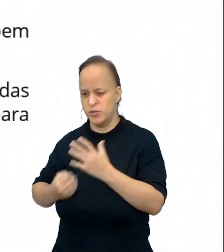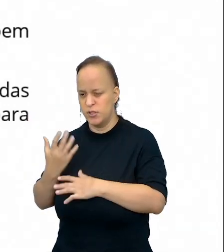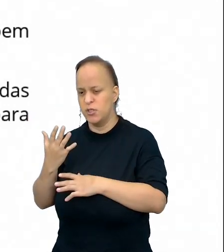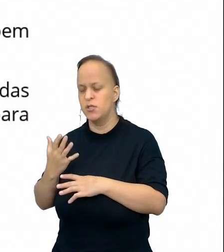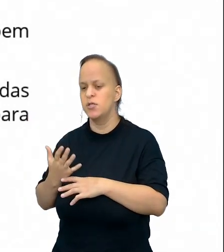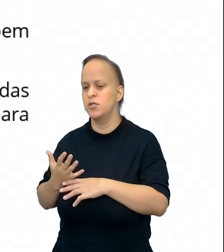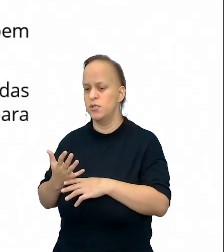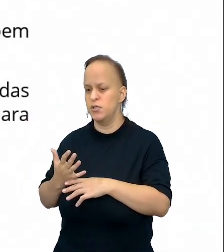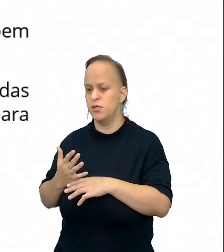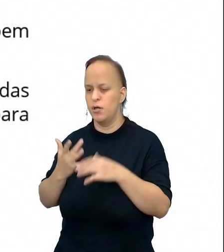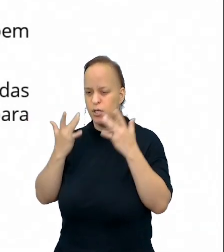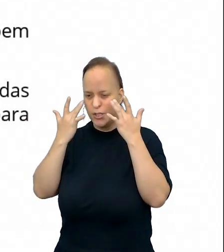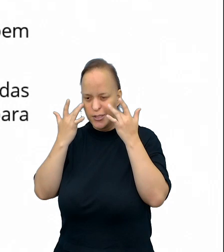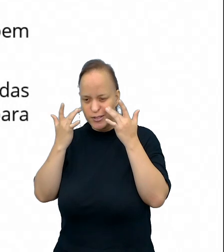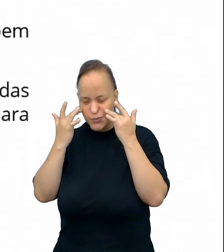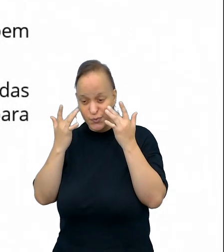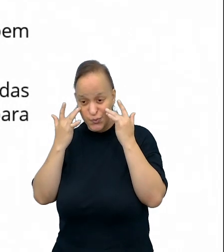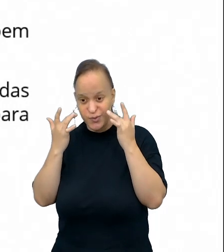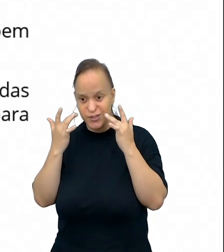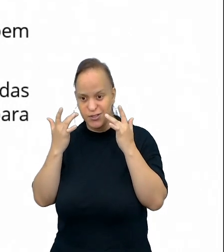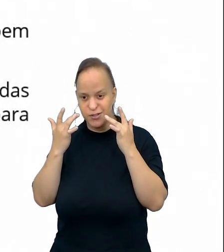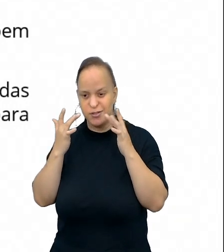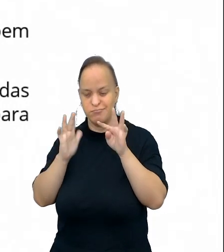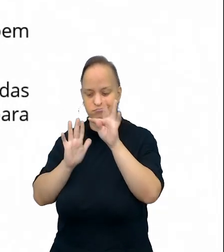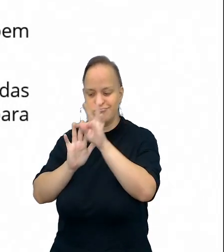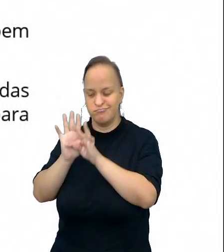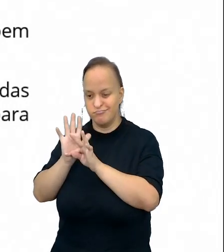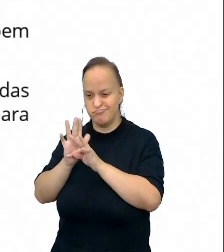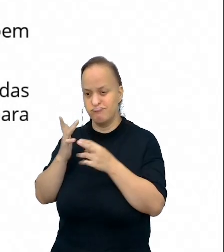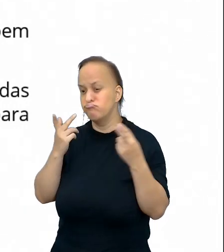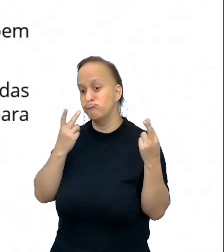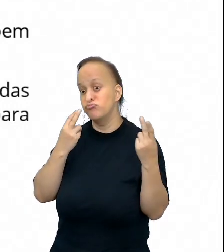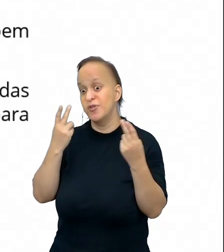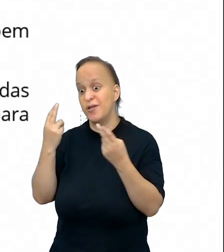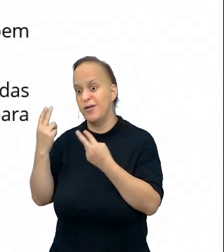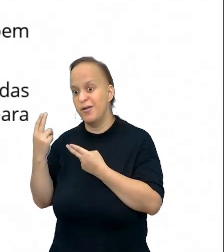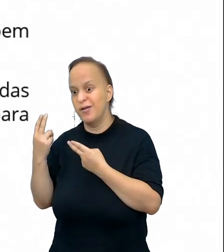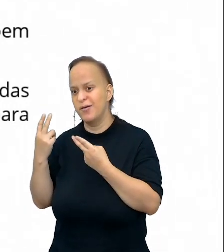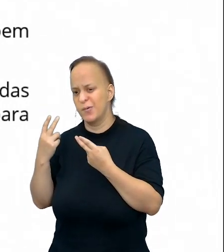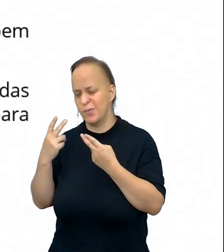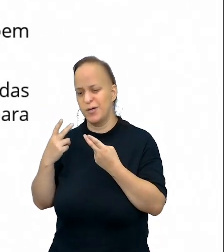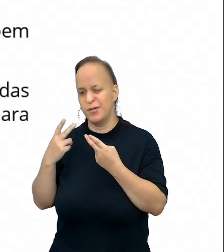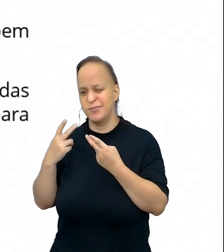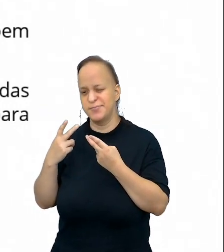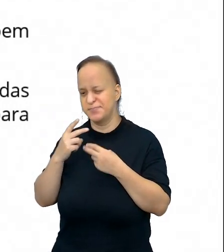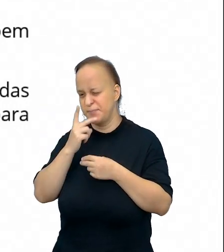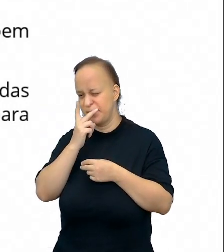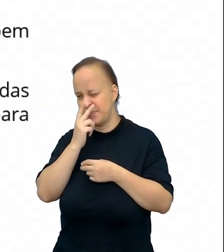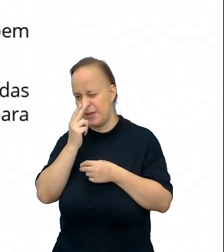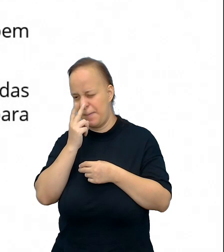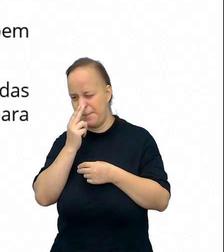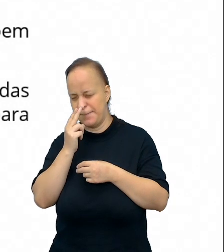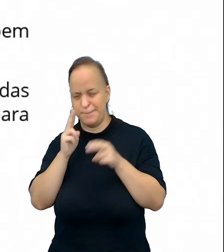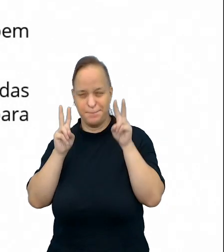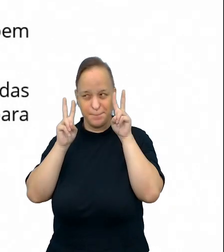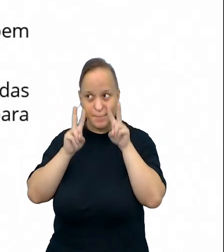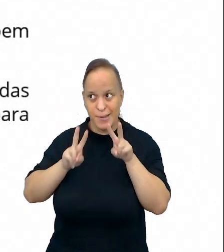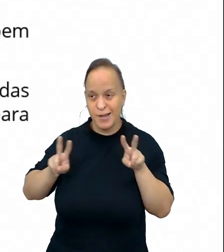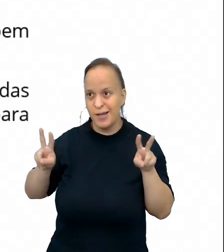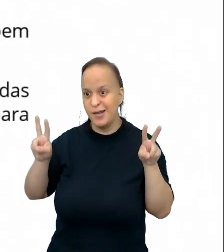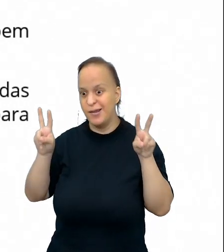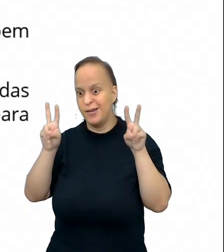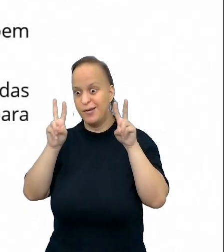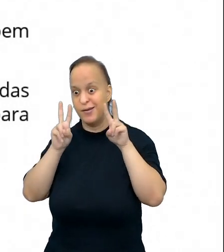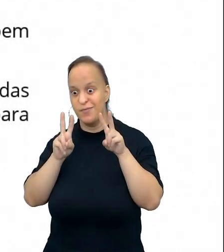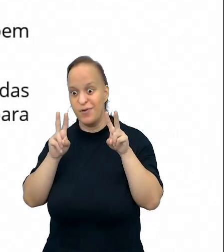texto teatral, né, vai já para um outro caminho da dramatização, né, pensando em textos teatrais,